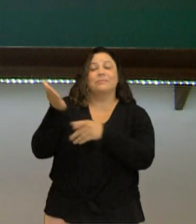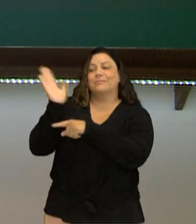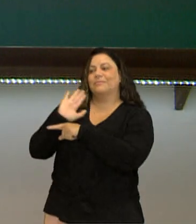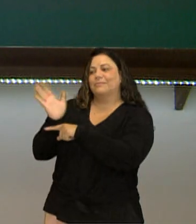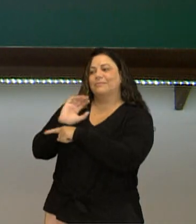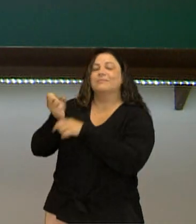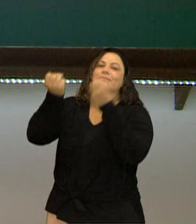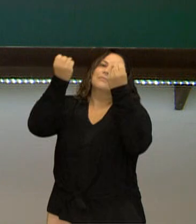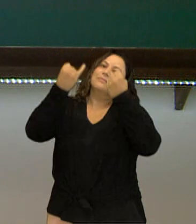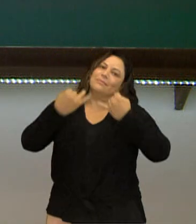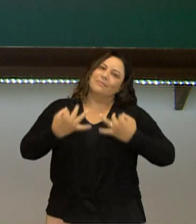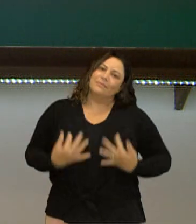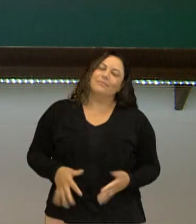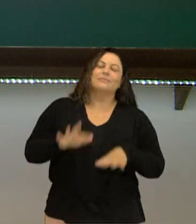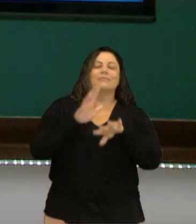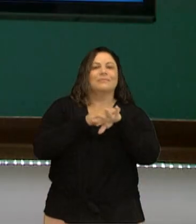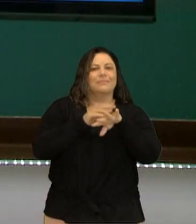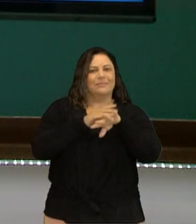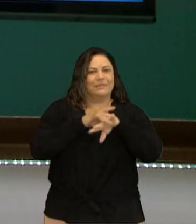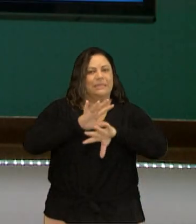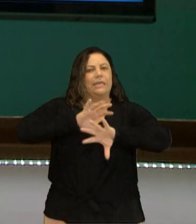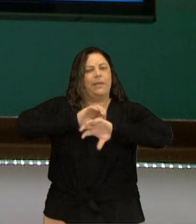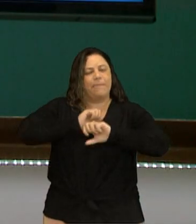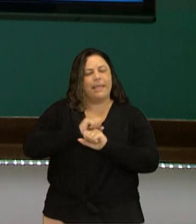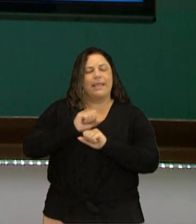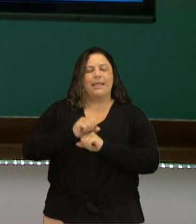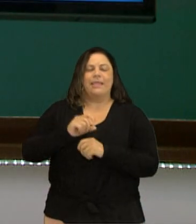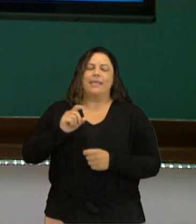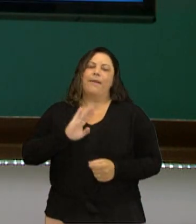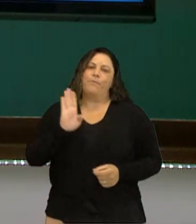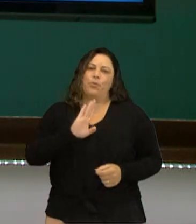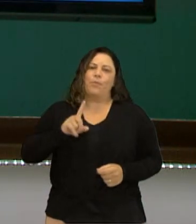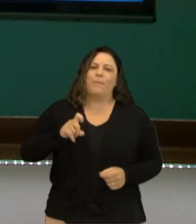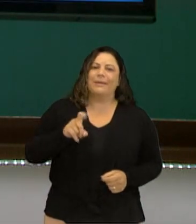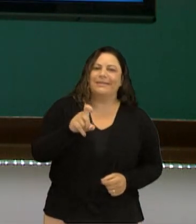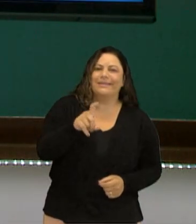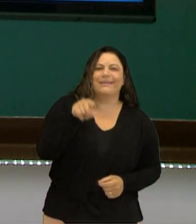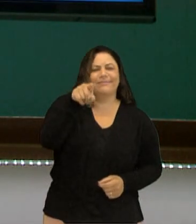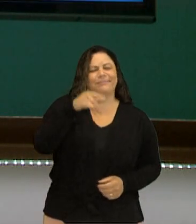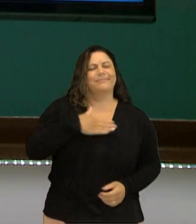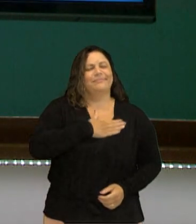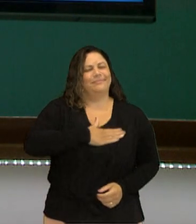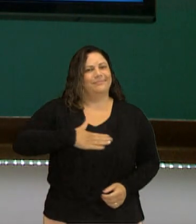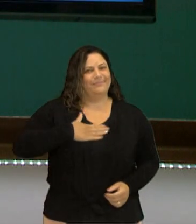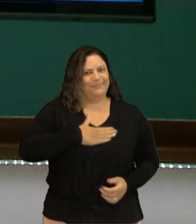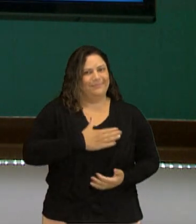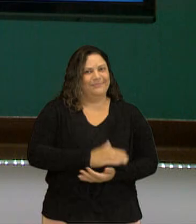nós falamos sobre as doenças causadas por bactérias. Espero que vocês tenham gostado. Até breve!